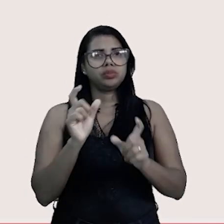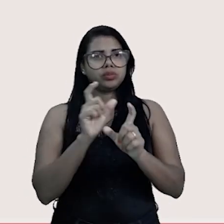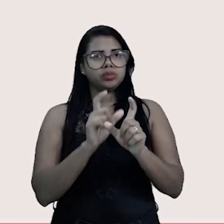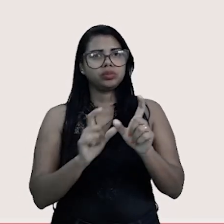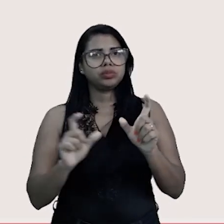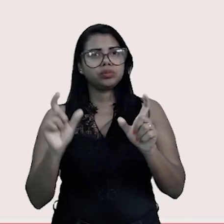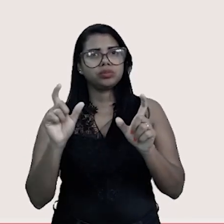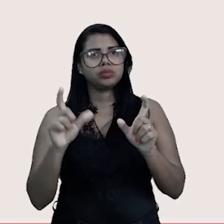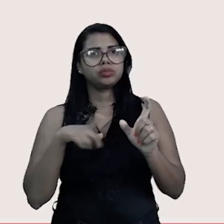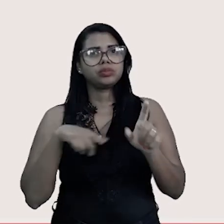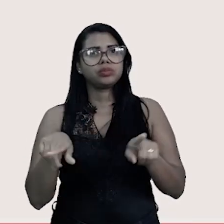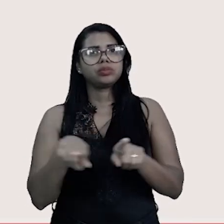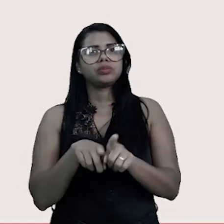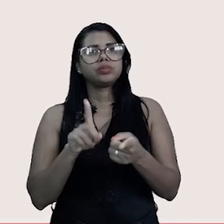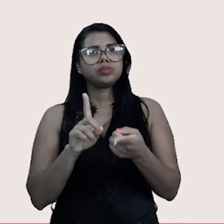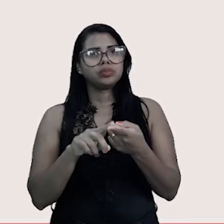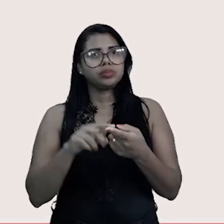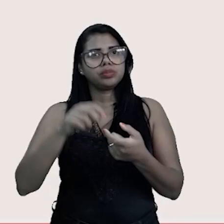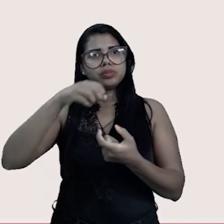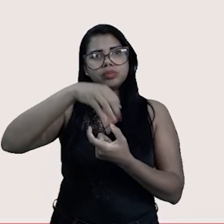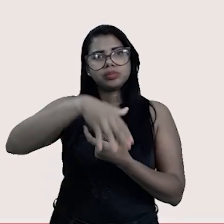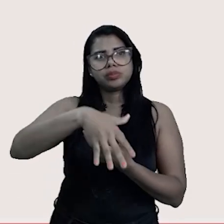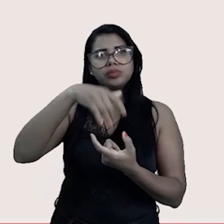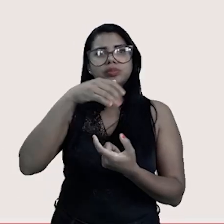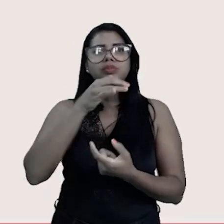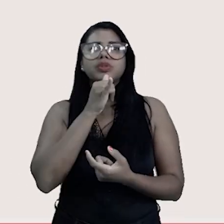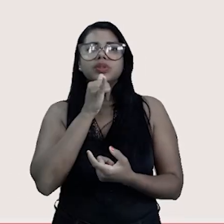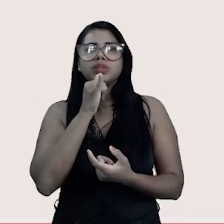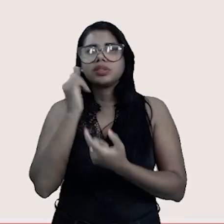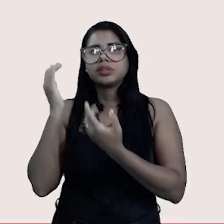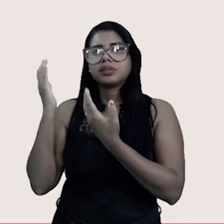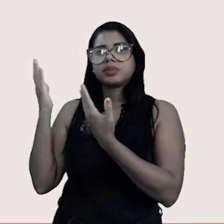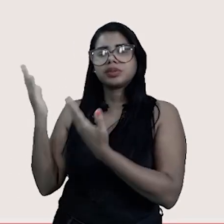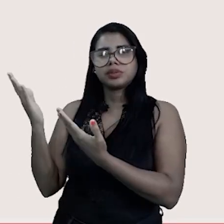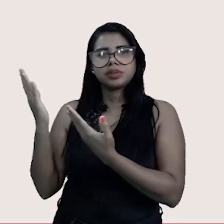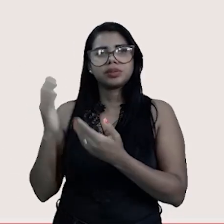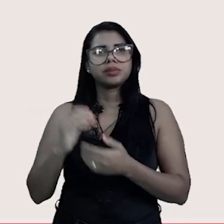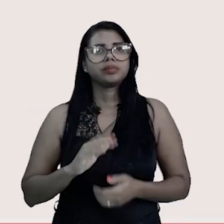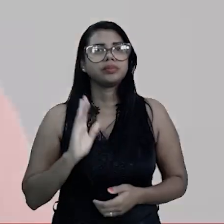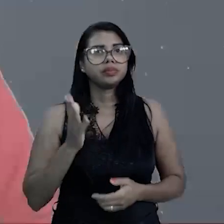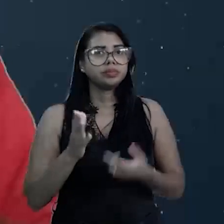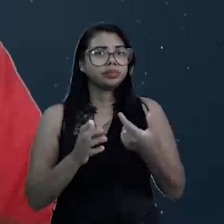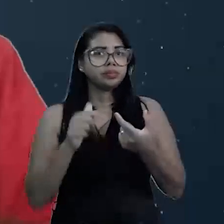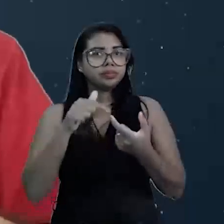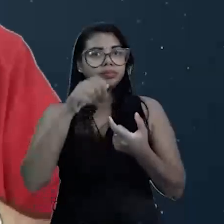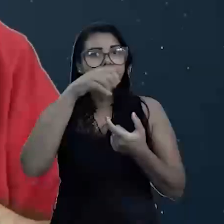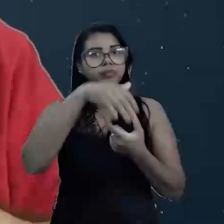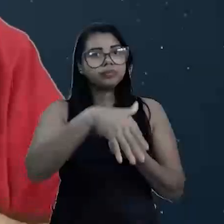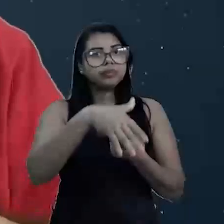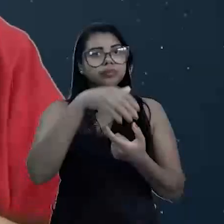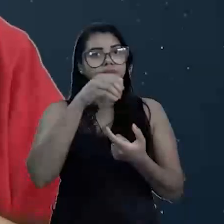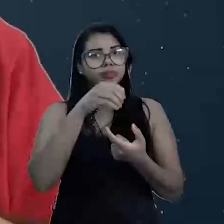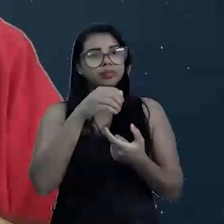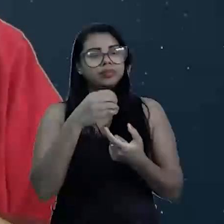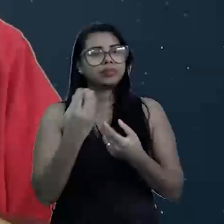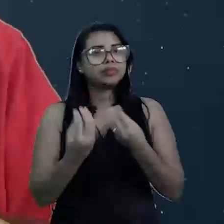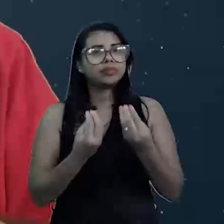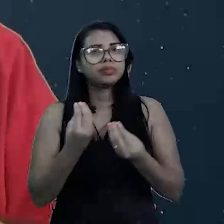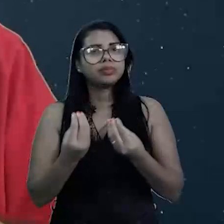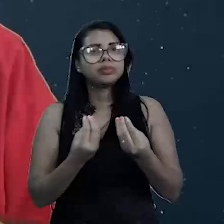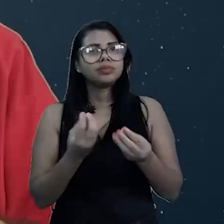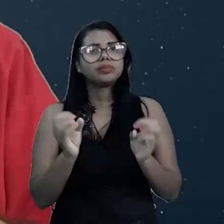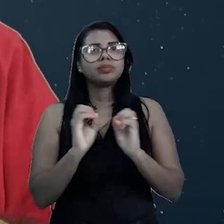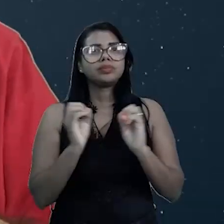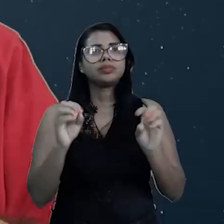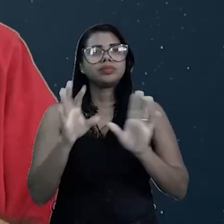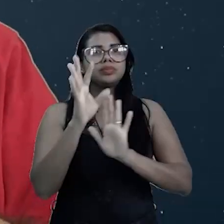de hipérbato nesse exemplo. Então, o hipérbato, não é? Muito comum também nos textos,